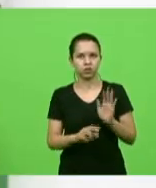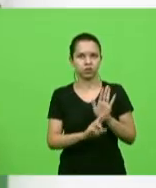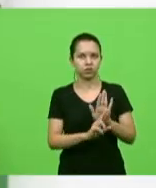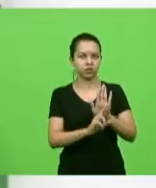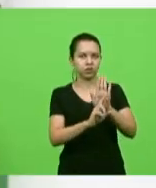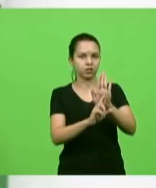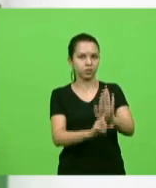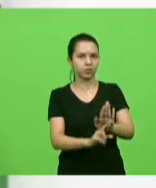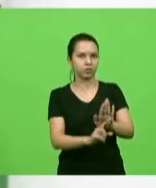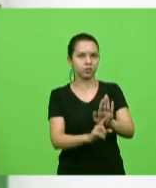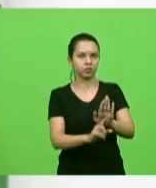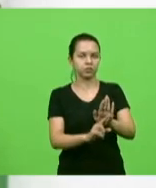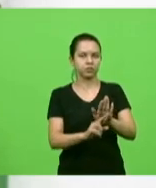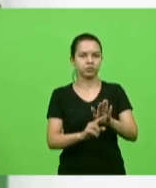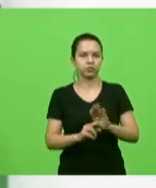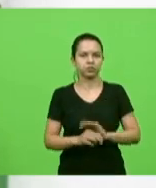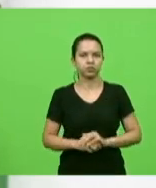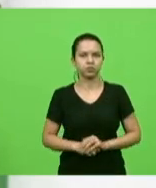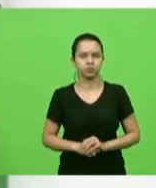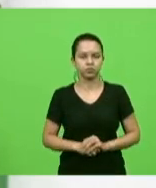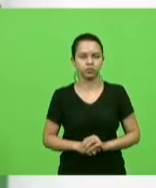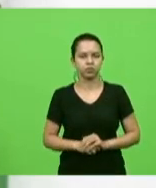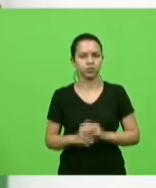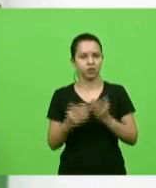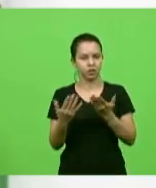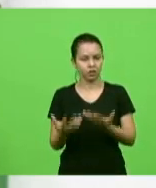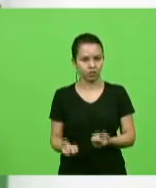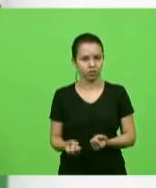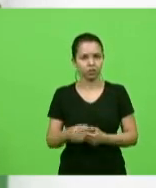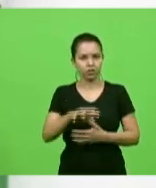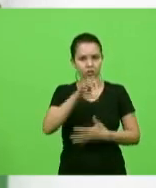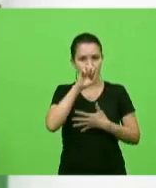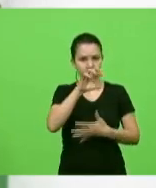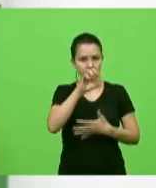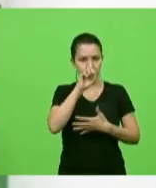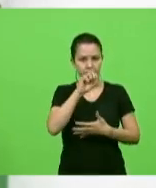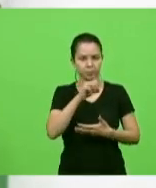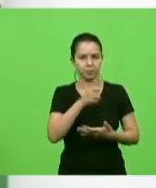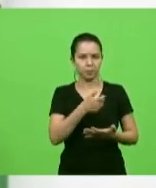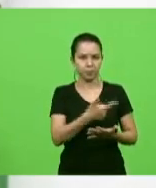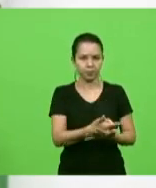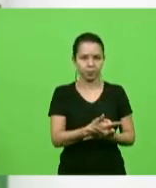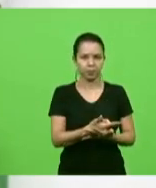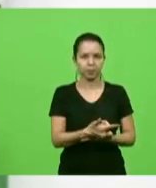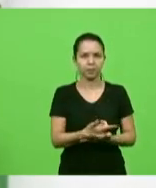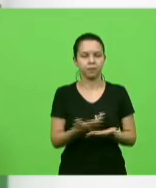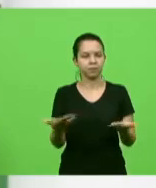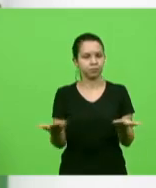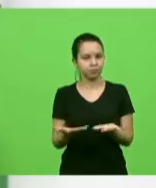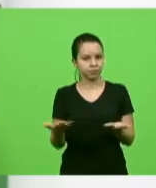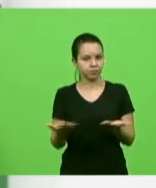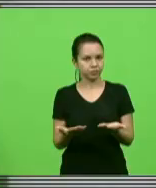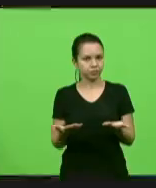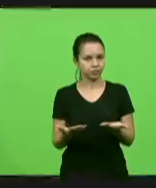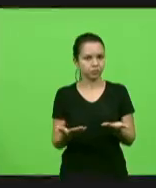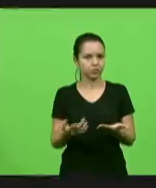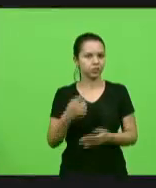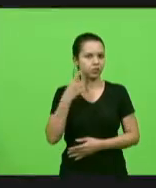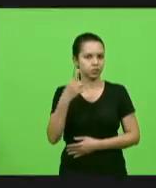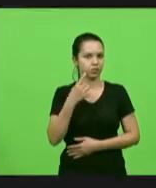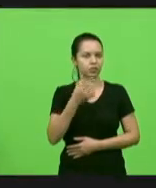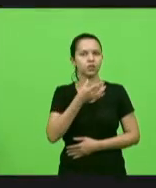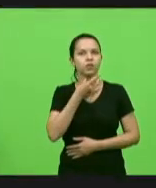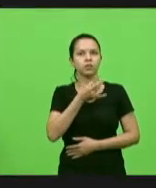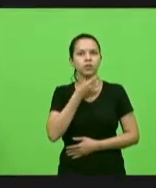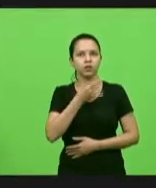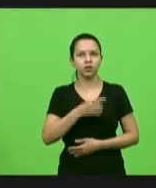representação em relação à aquisição dos Procuradores que a palavra para o seu voto Deputado Valdir